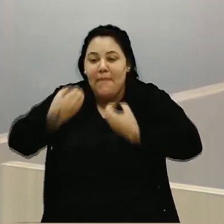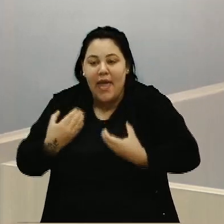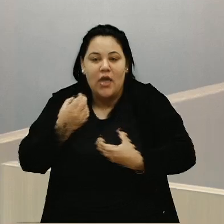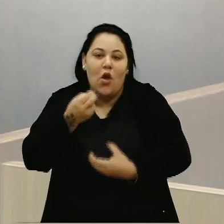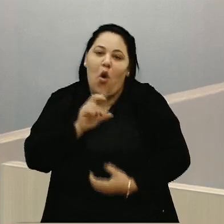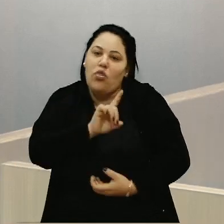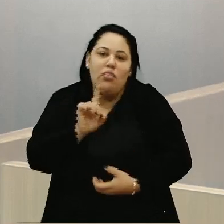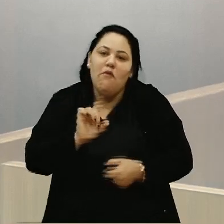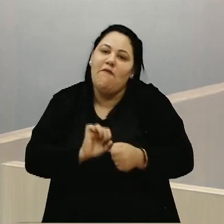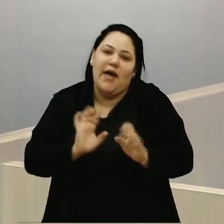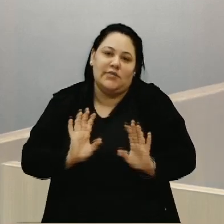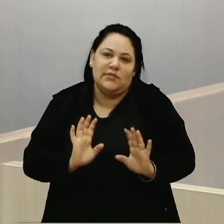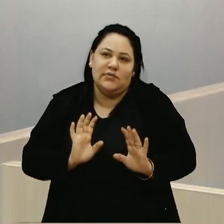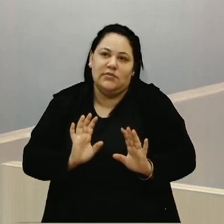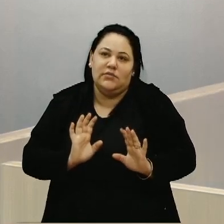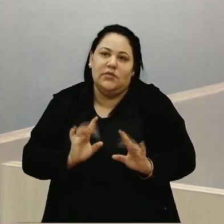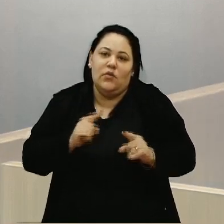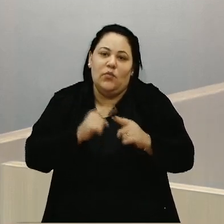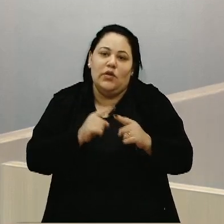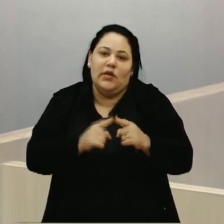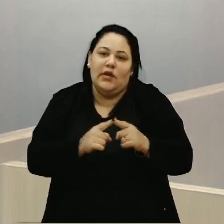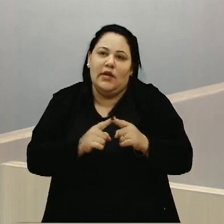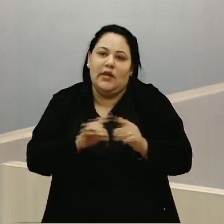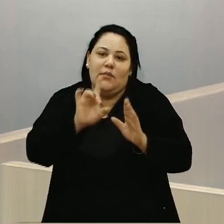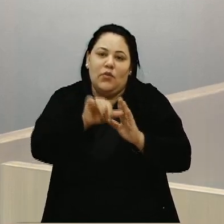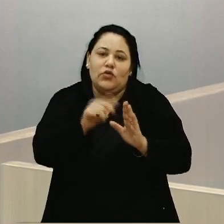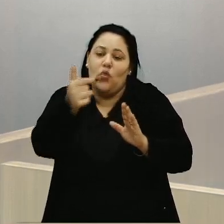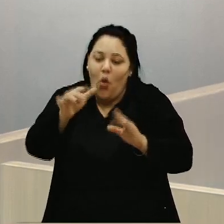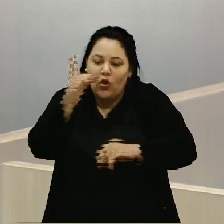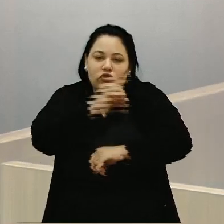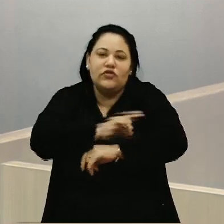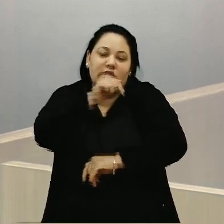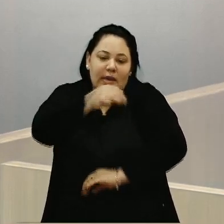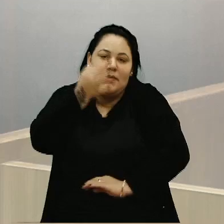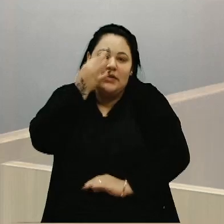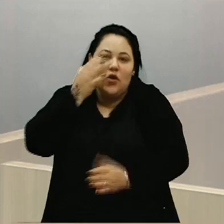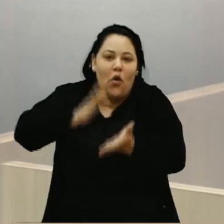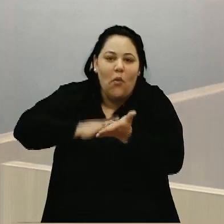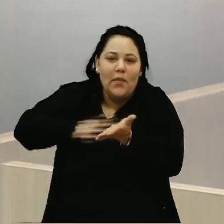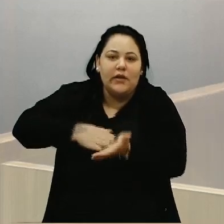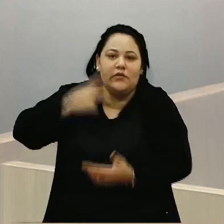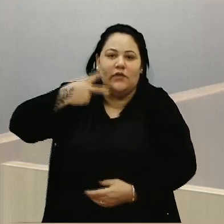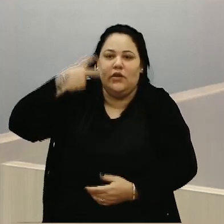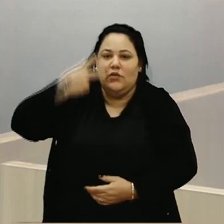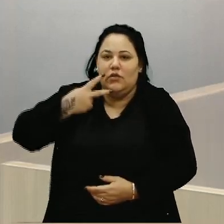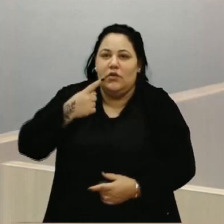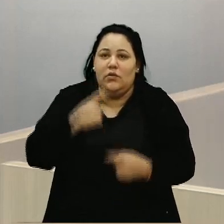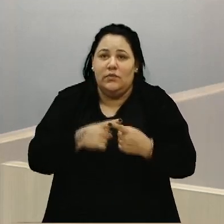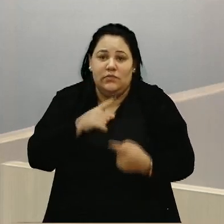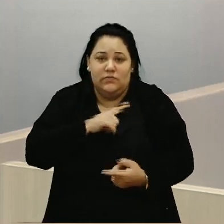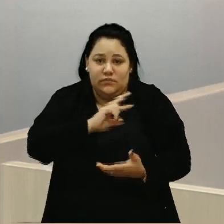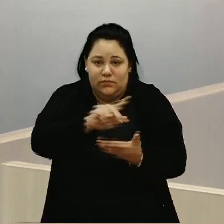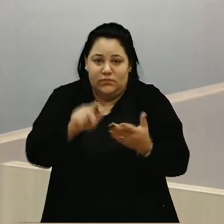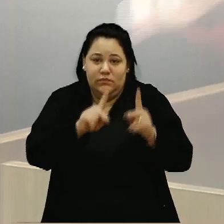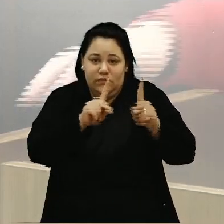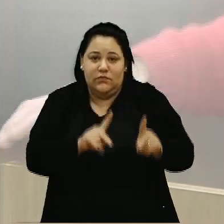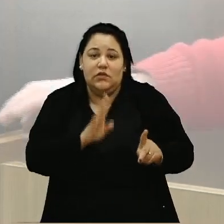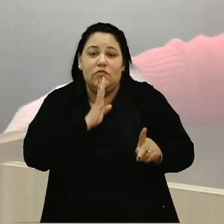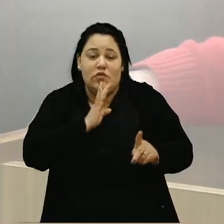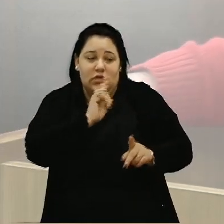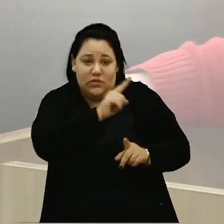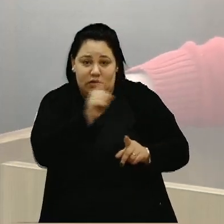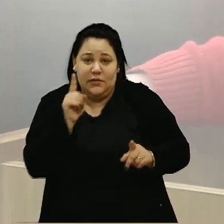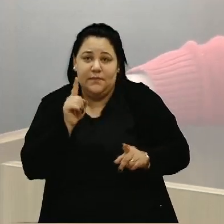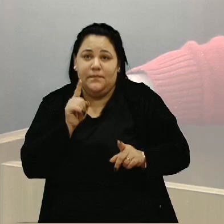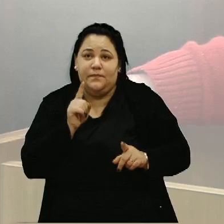Caso contrário, daqui uns dias vocês vão estar aqui cobrando os vereadores, né? Porque a gente tem vários conhecidos, eu, por exemplo, tenho vários